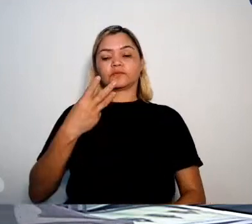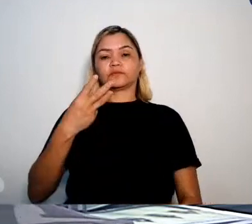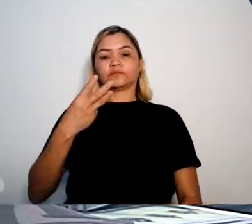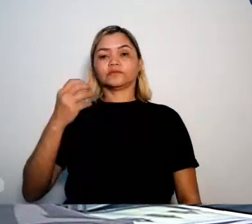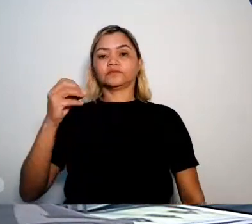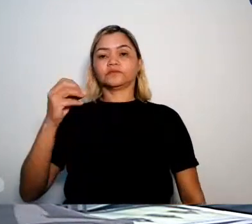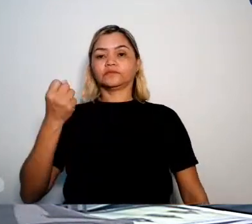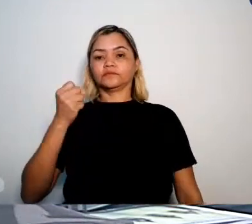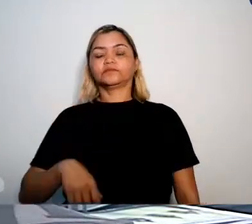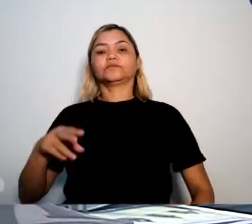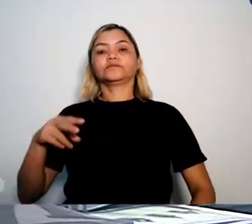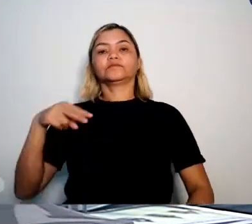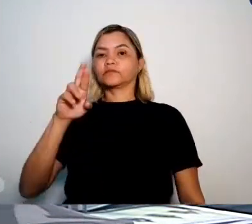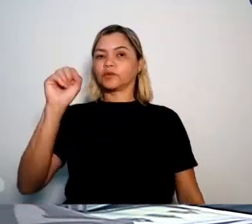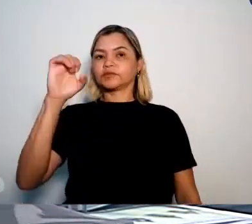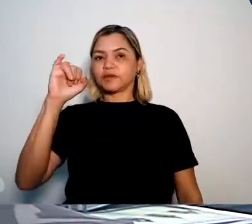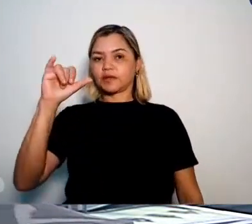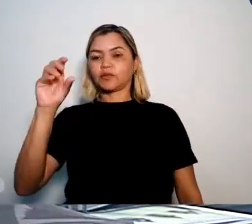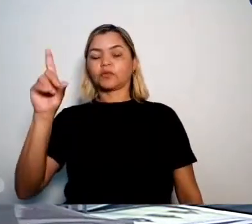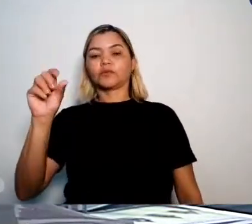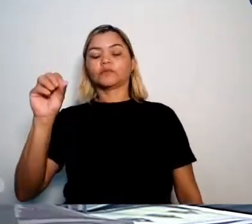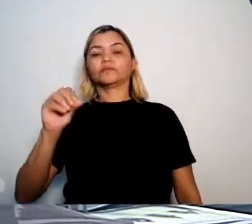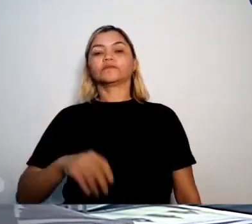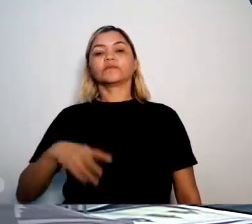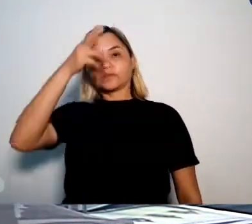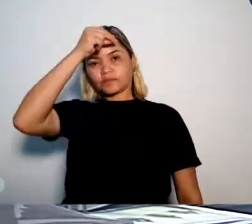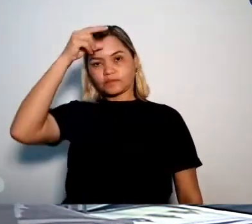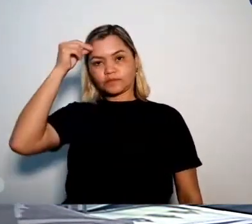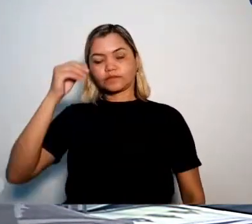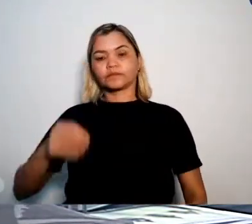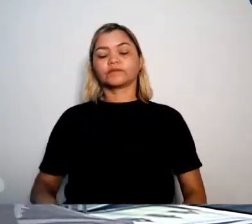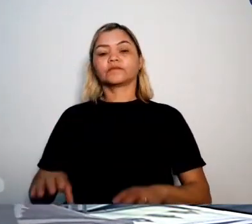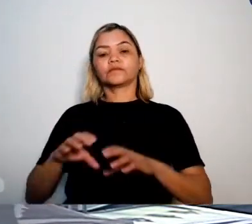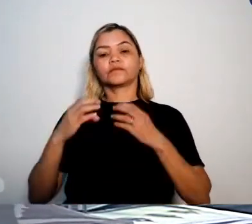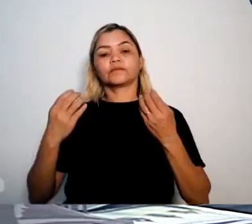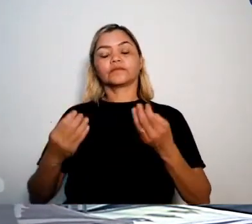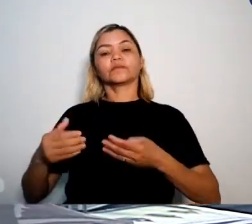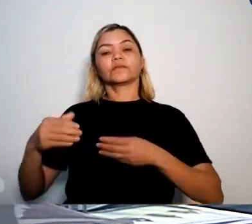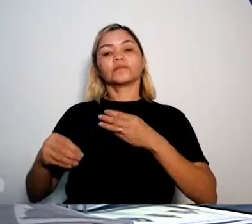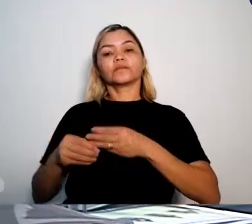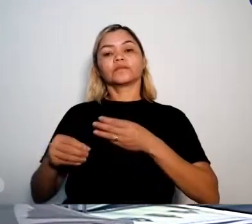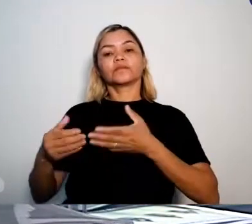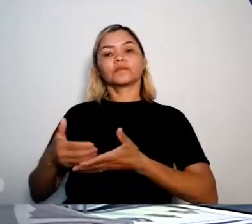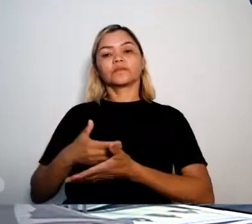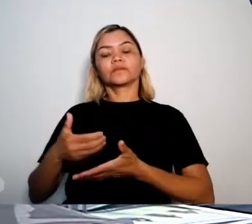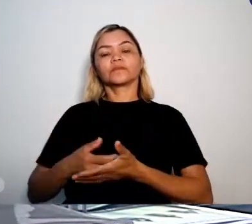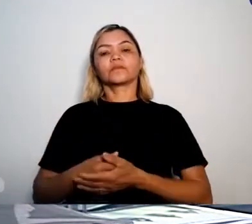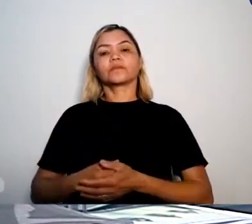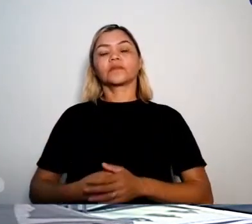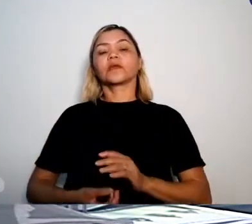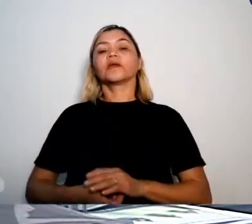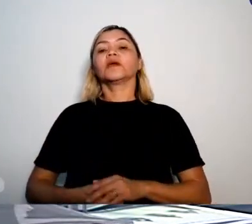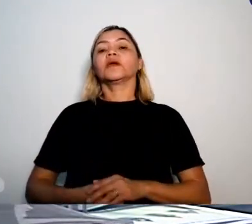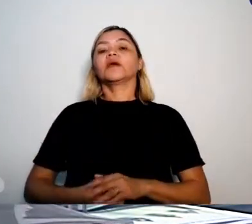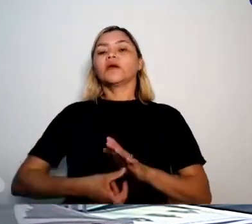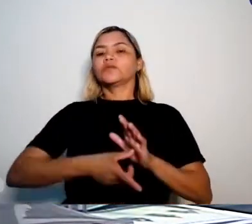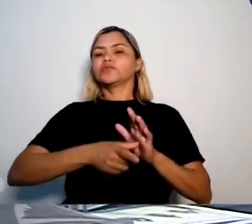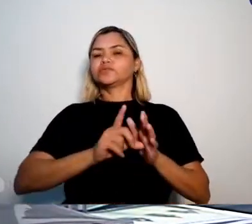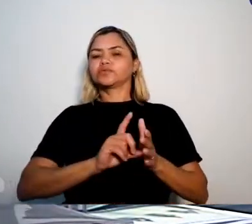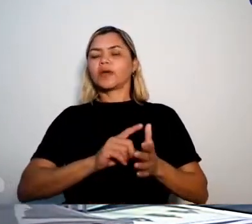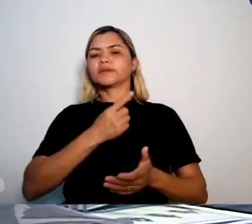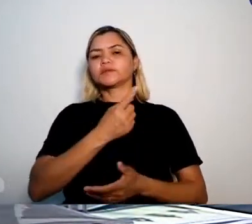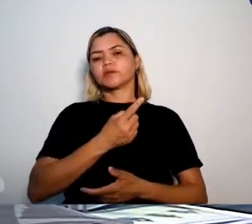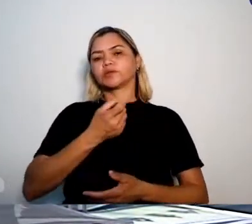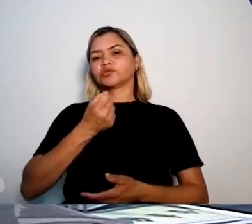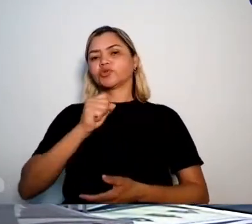ao presidente da Câmara Municipal, solicitando prorrogar por 180 dias o prazo de